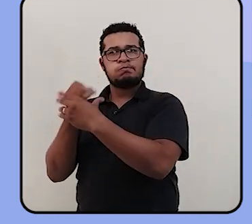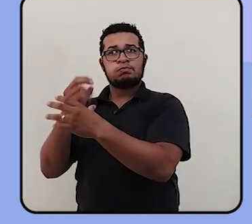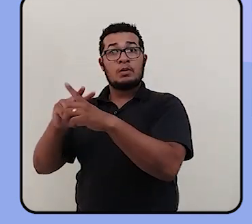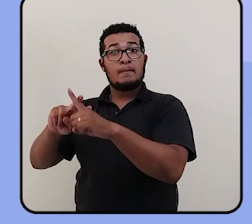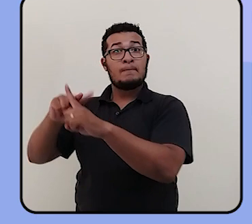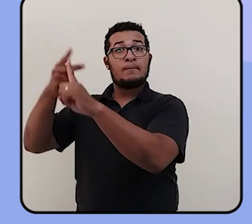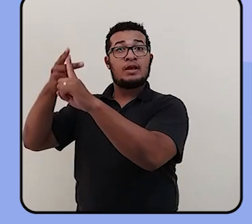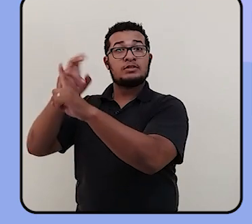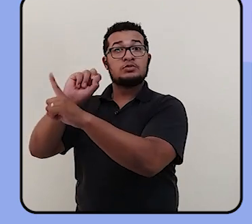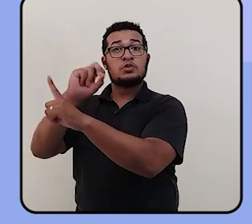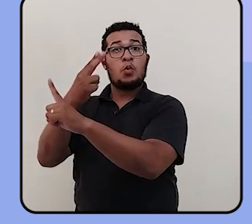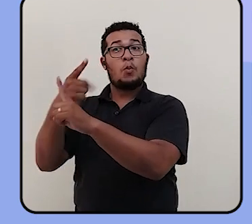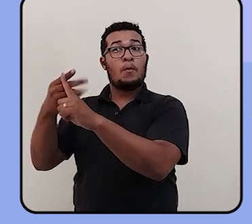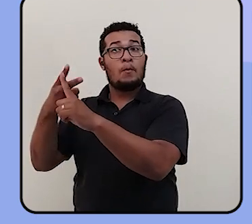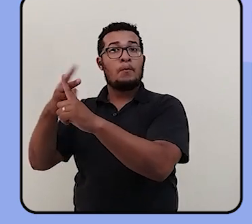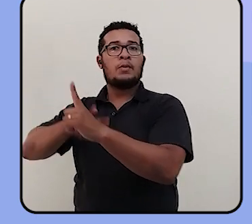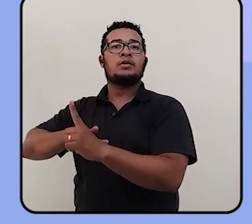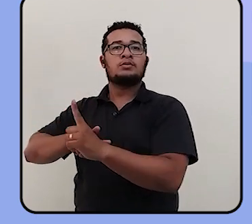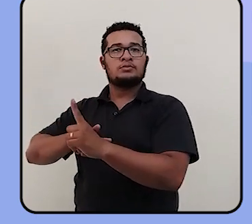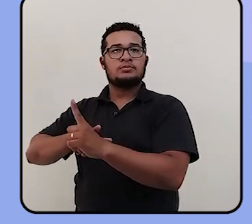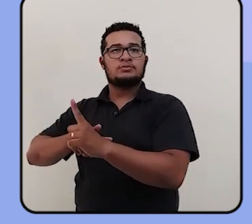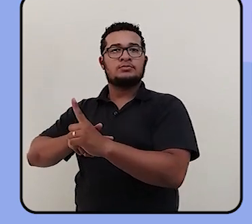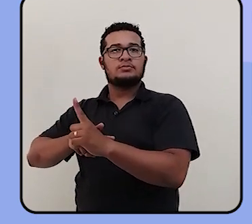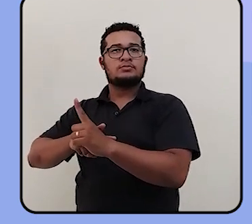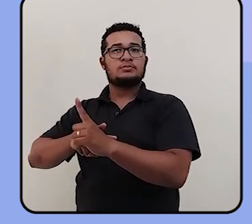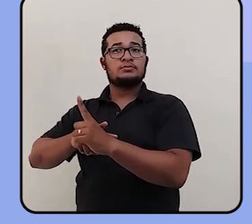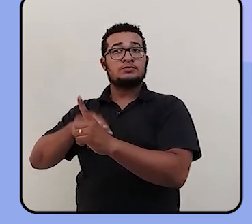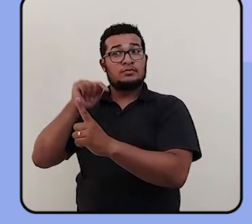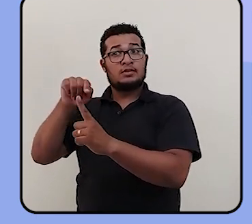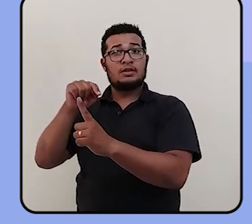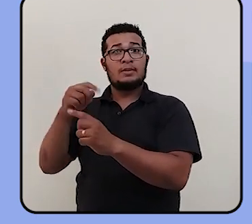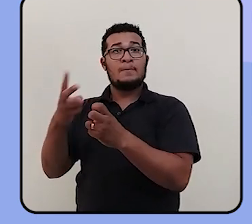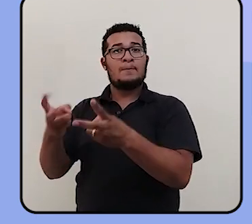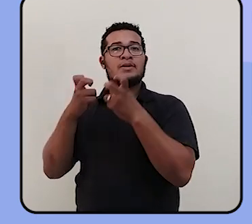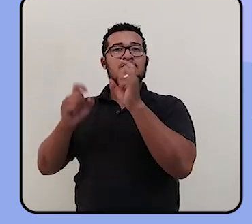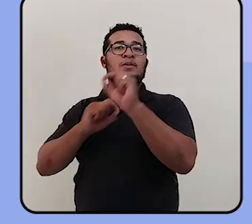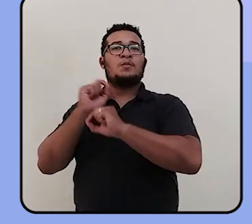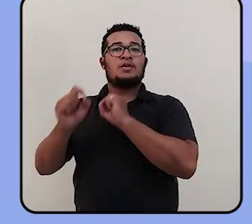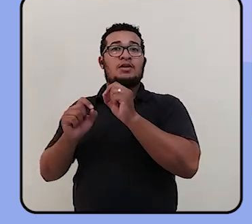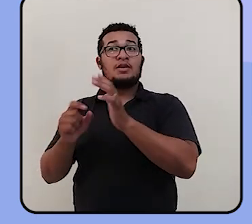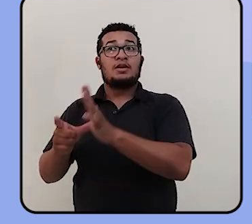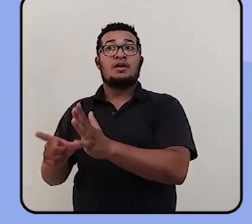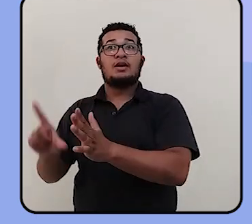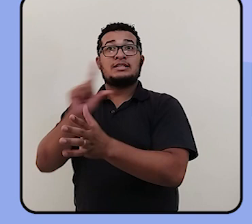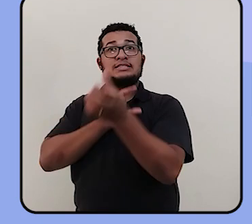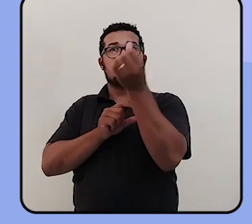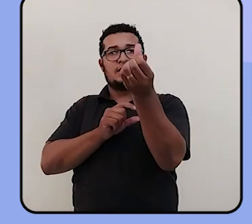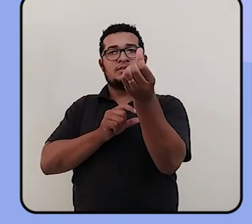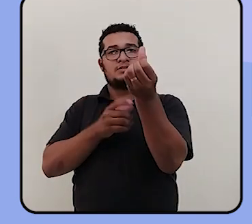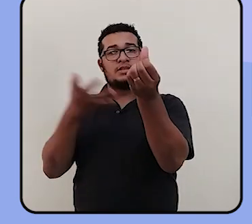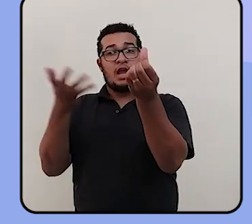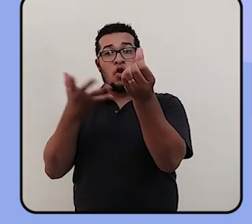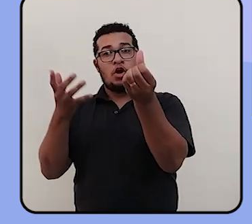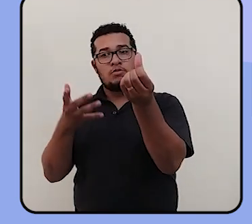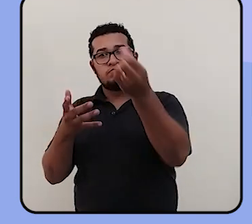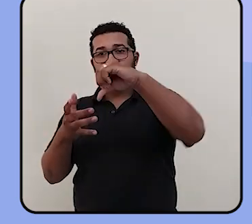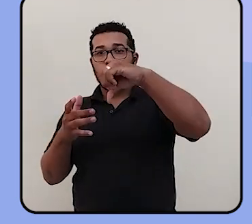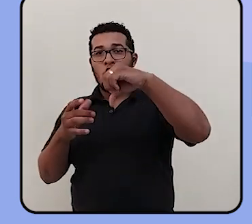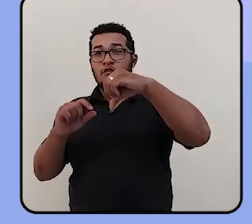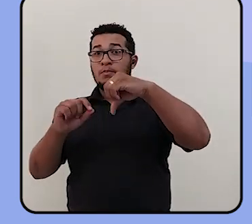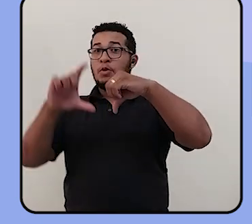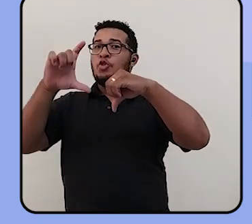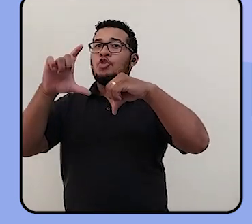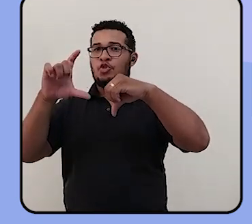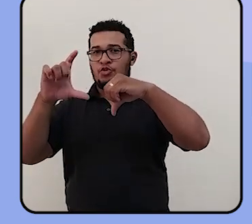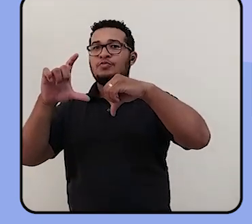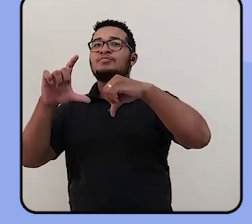irão produzir mais ou menos peças? Bom, neste caso, perceba que eram 6 dias e passaram